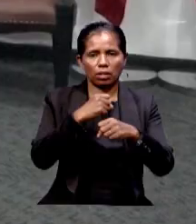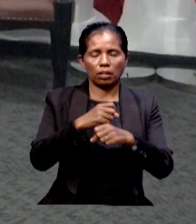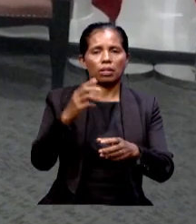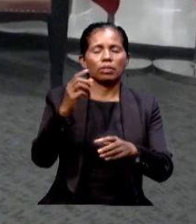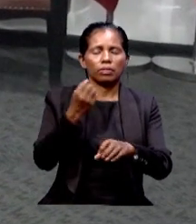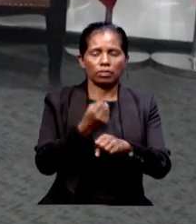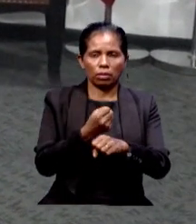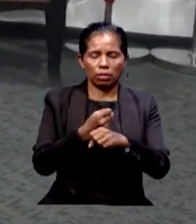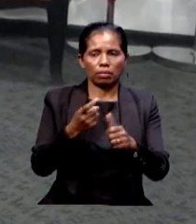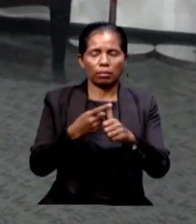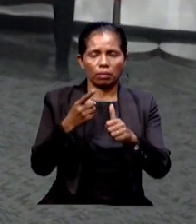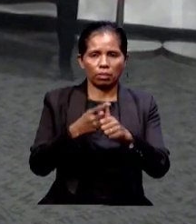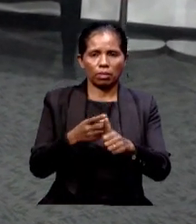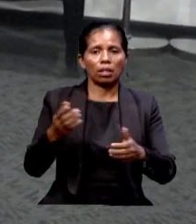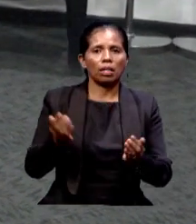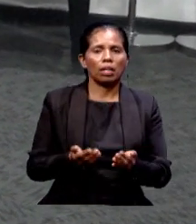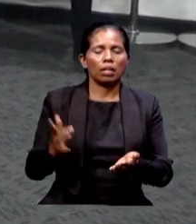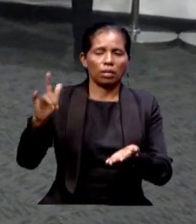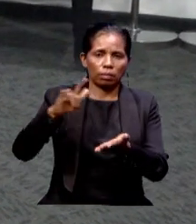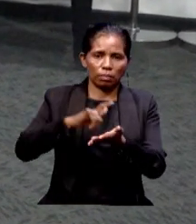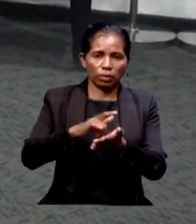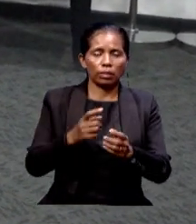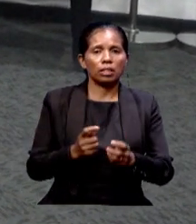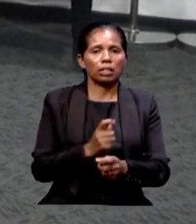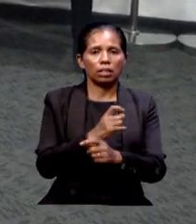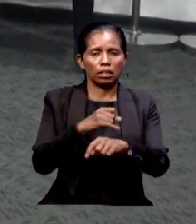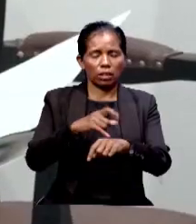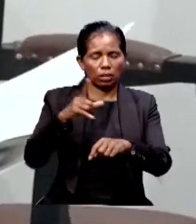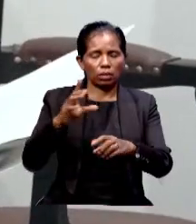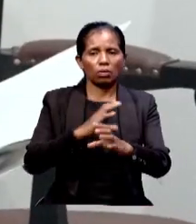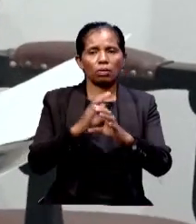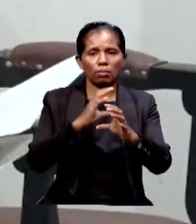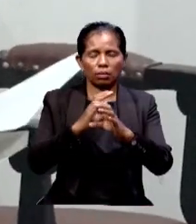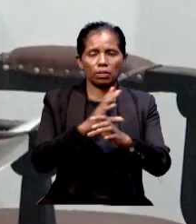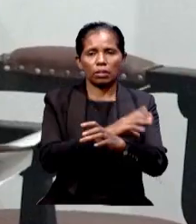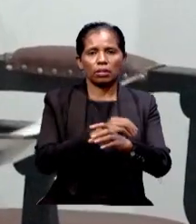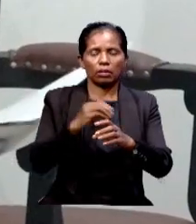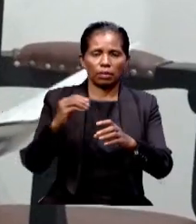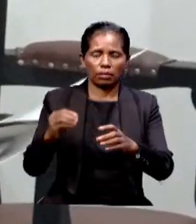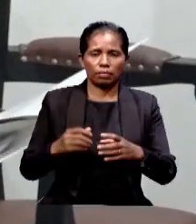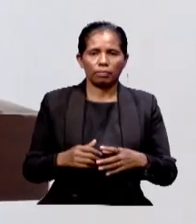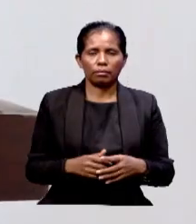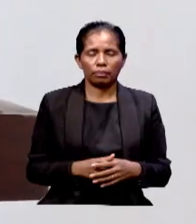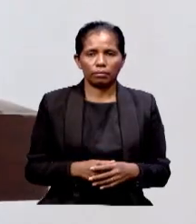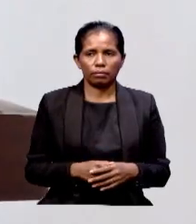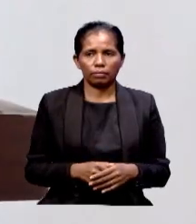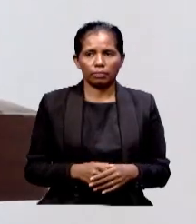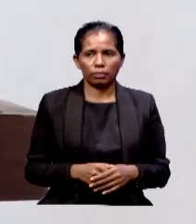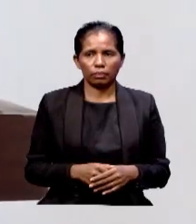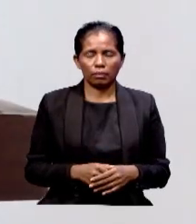Hulu para reabilitação Aeroporto Internacional Comoro e início fulan março tinanem. Aeroporto,